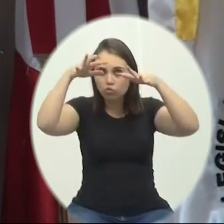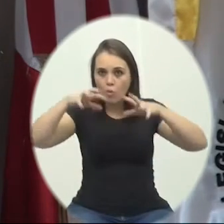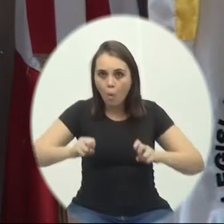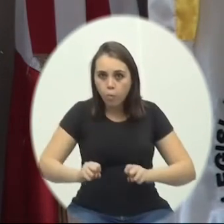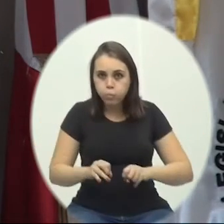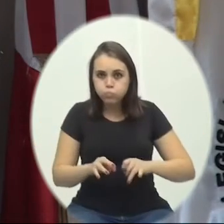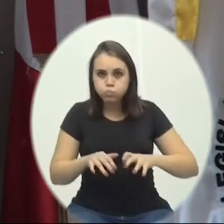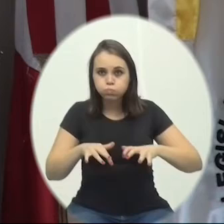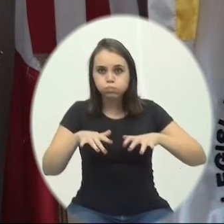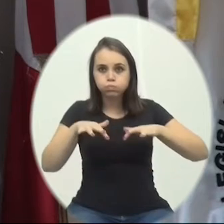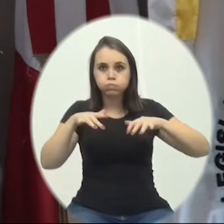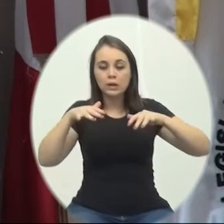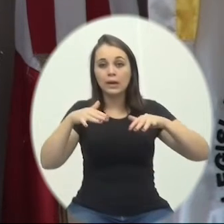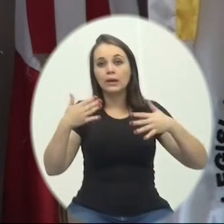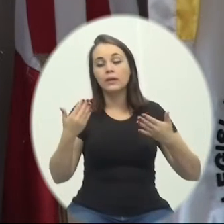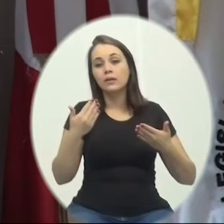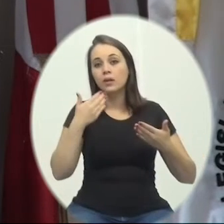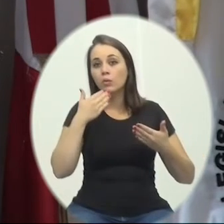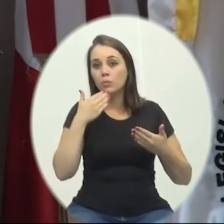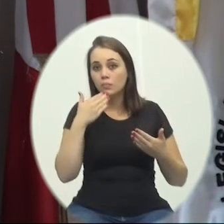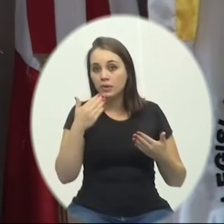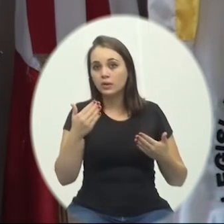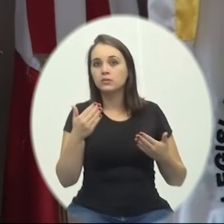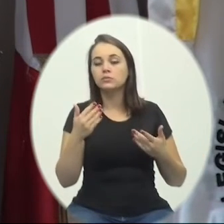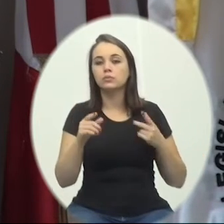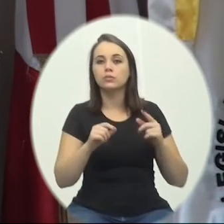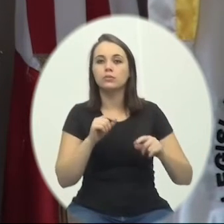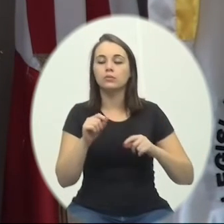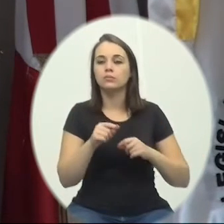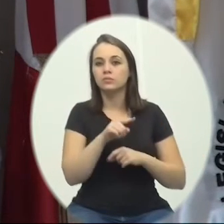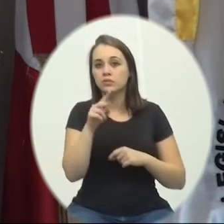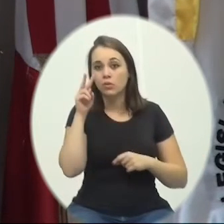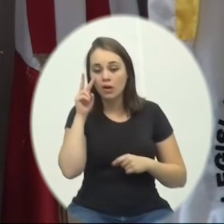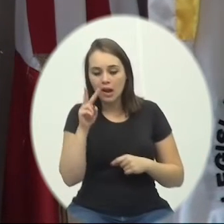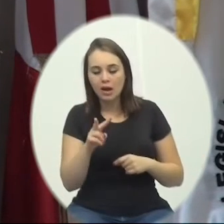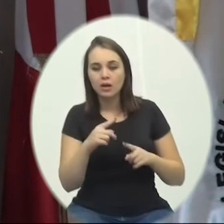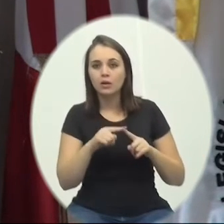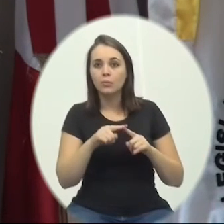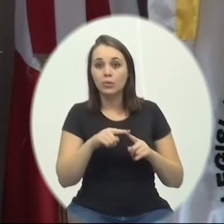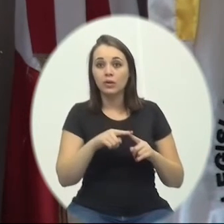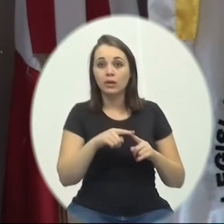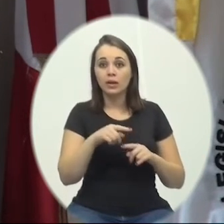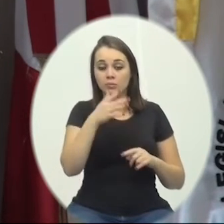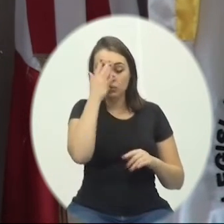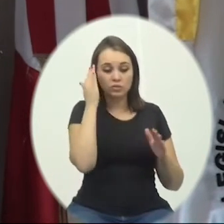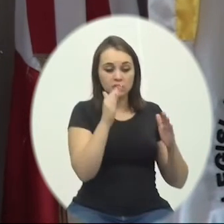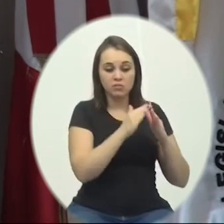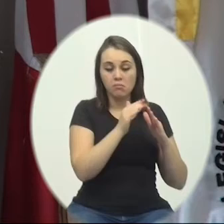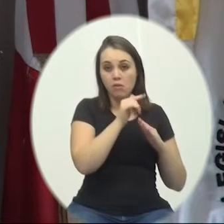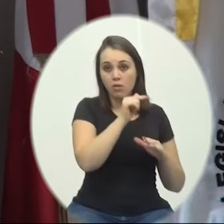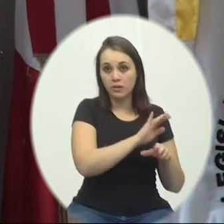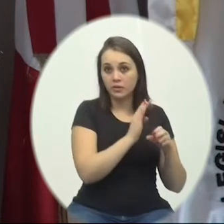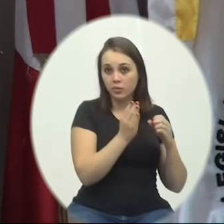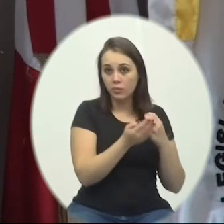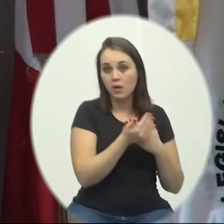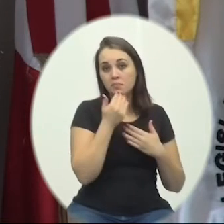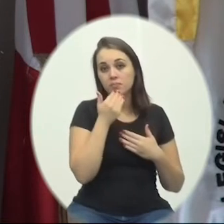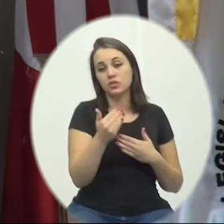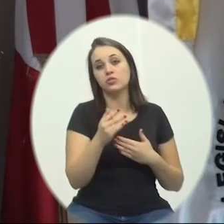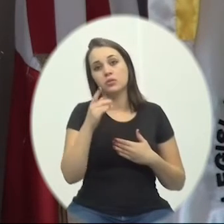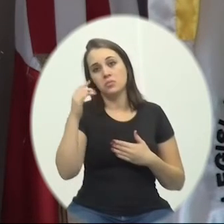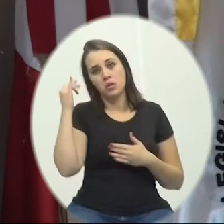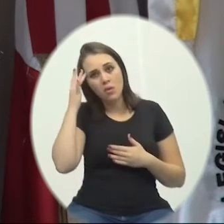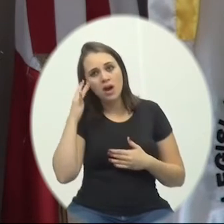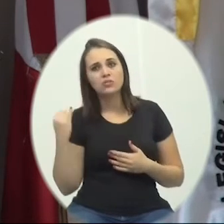melhor conhecimento para poder contribuir com o debate. Mas essa é essa proposição feita pelos moradores, eu acho que muito